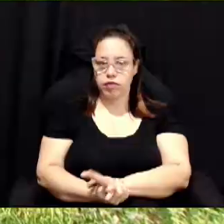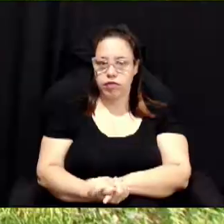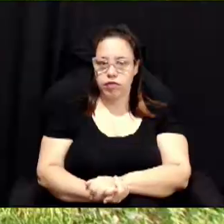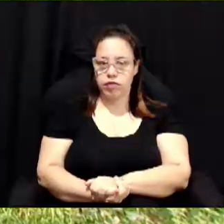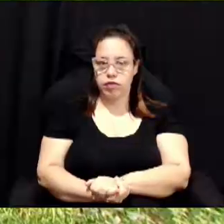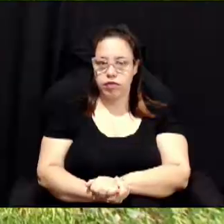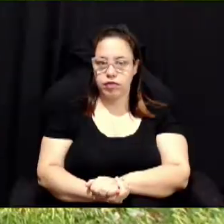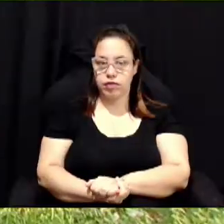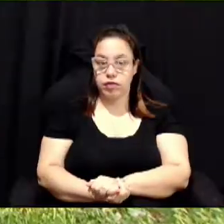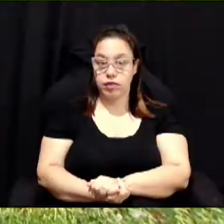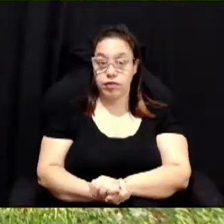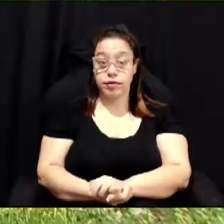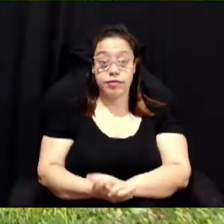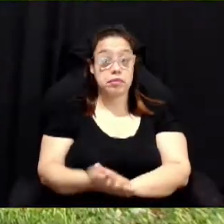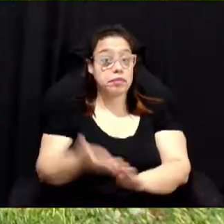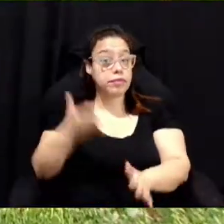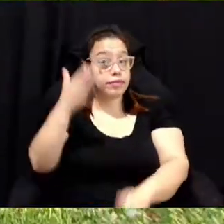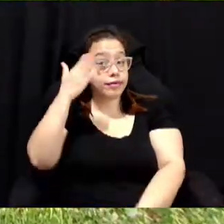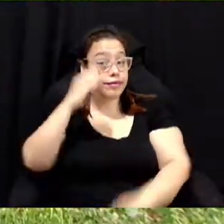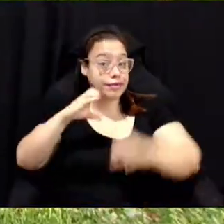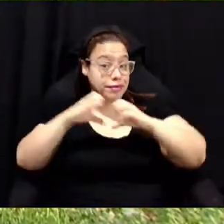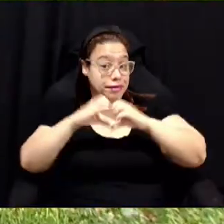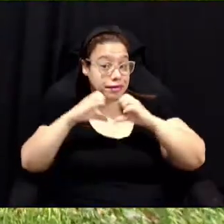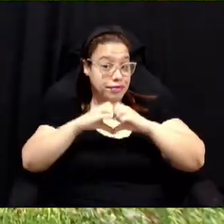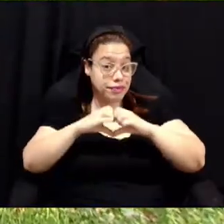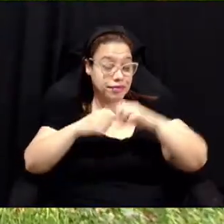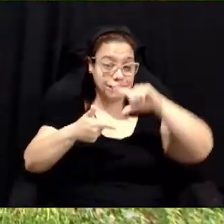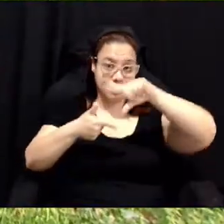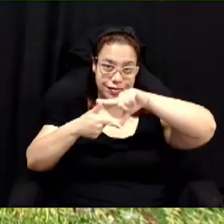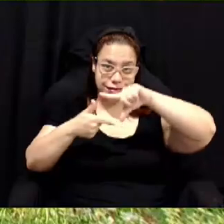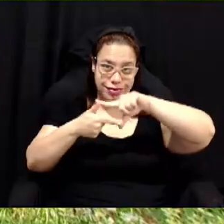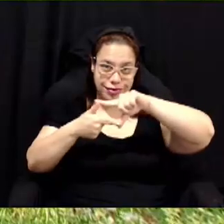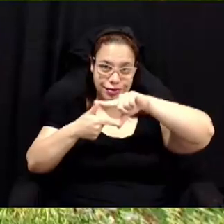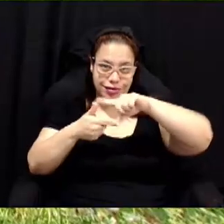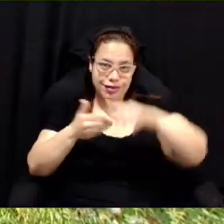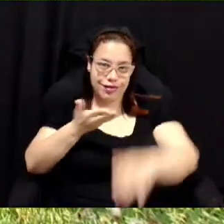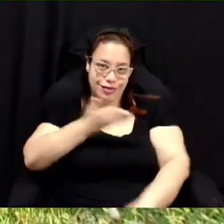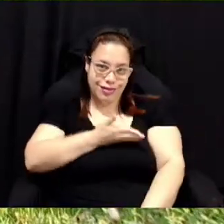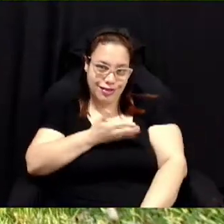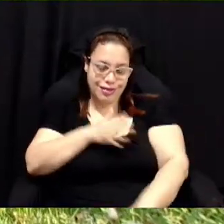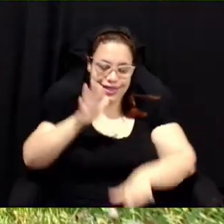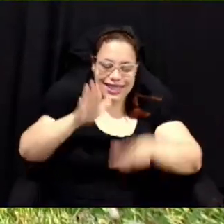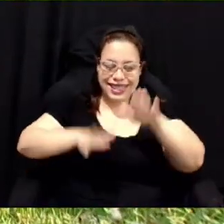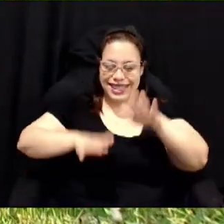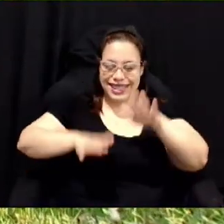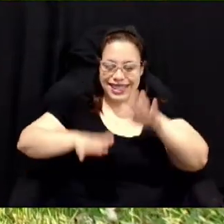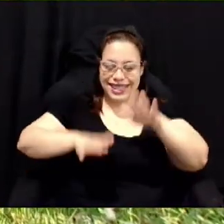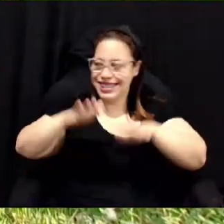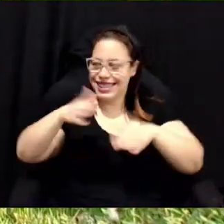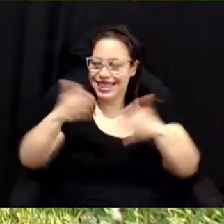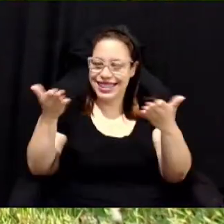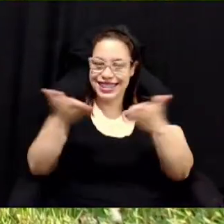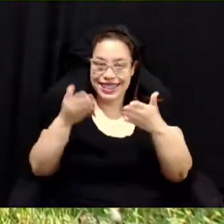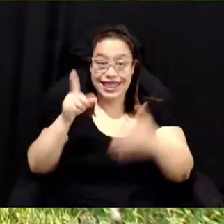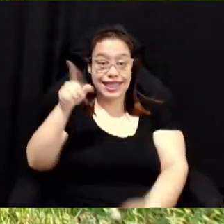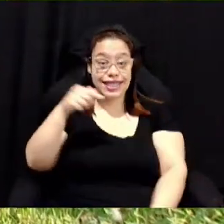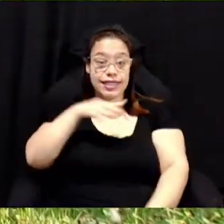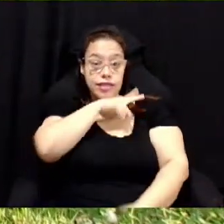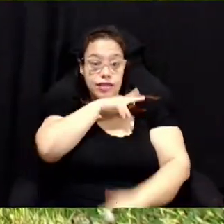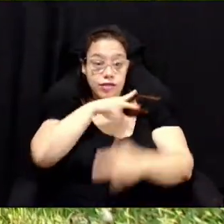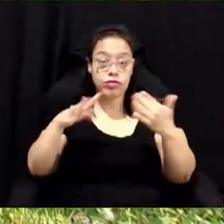Tem uma coisa que a gente ama aqui neste quadro, são nossos amigos de quatro patas. Hoje no É o Bicho você vai conhecer